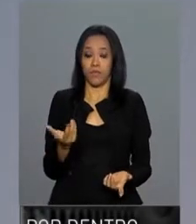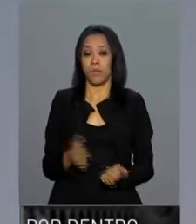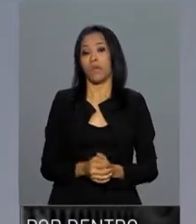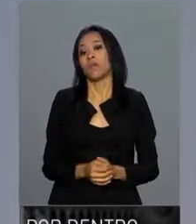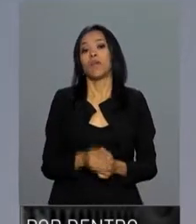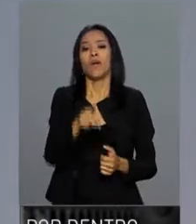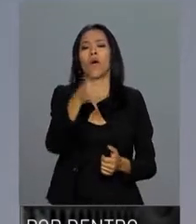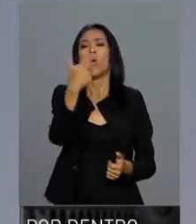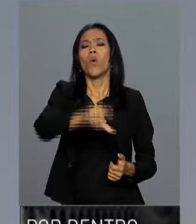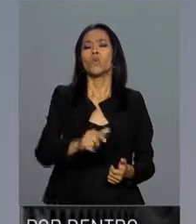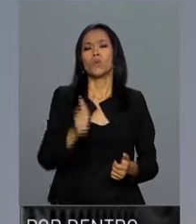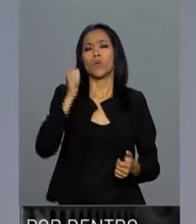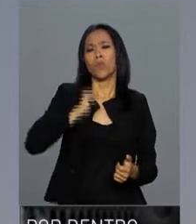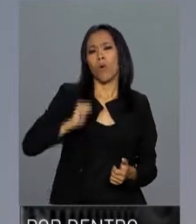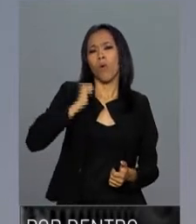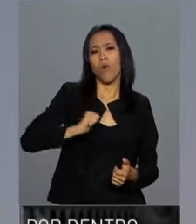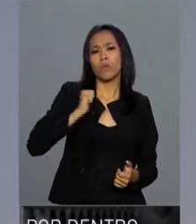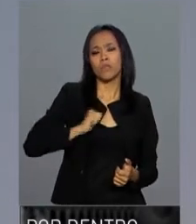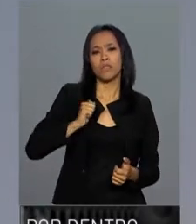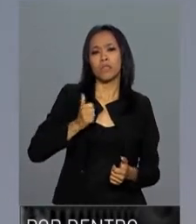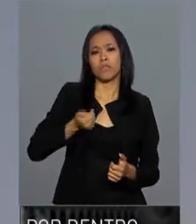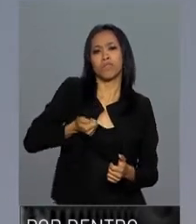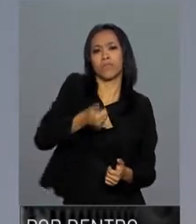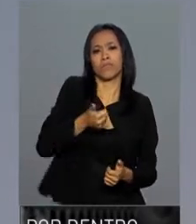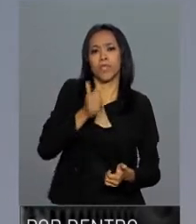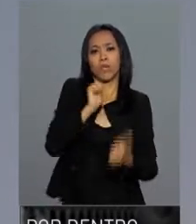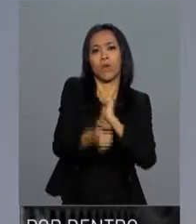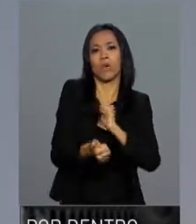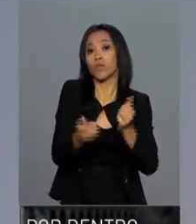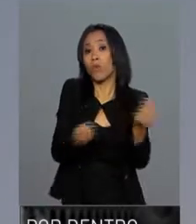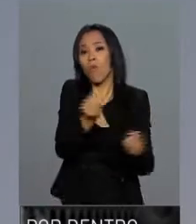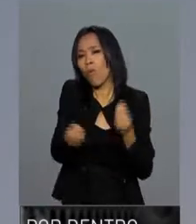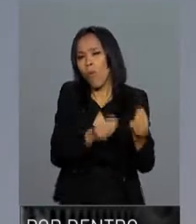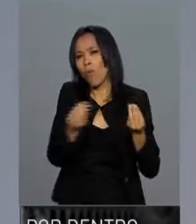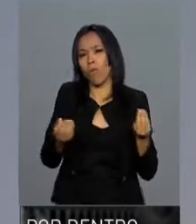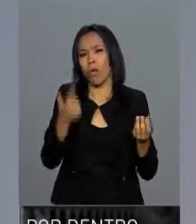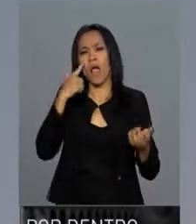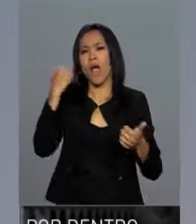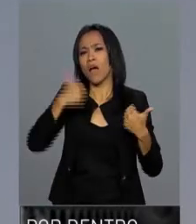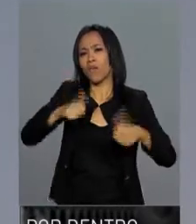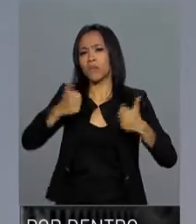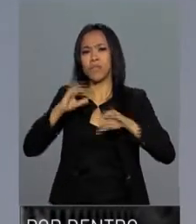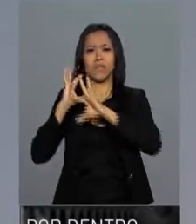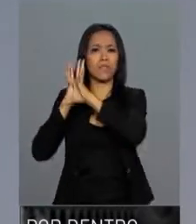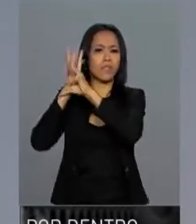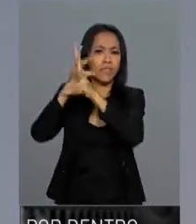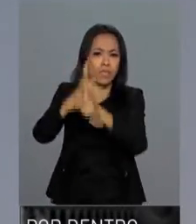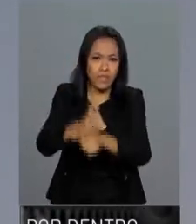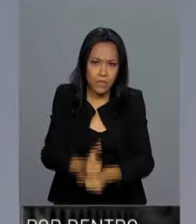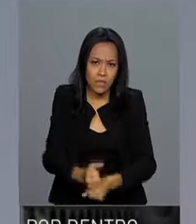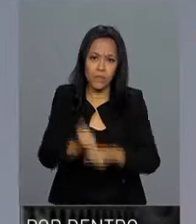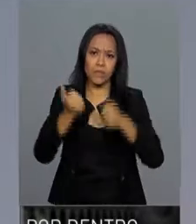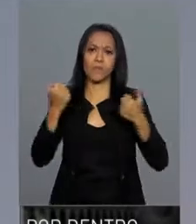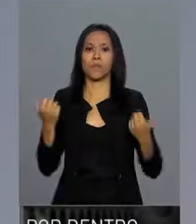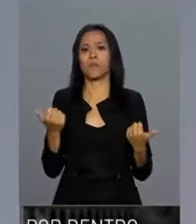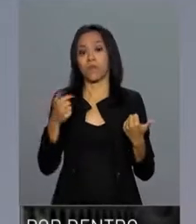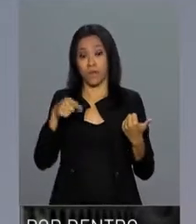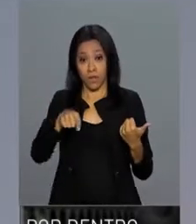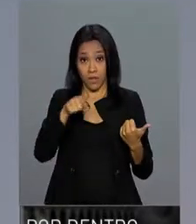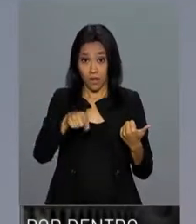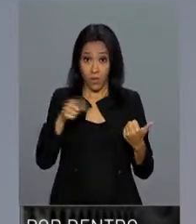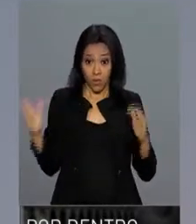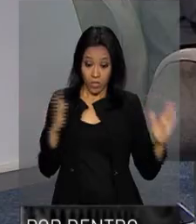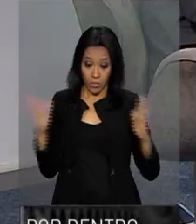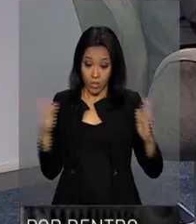maior programa de patrocínio individual do mundo enfim como está o programa que avalia que esse é o caminho pra gente formar atletas aí a longo e médio